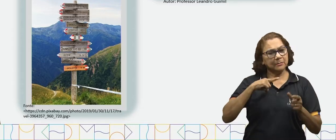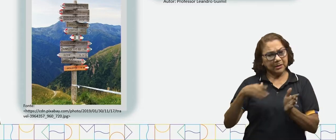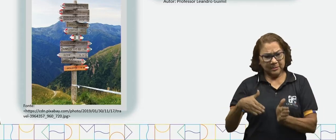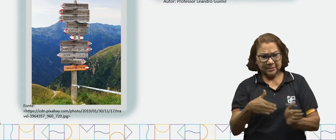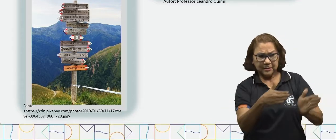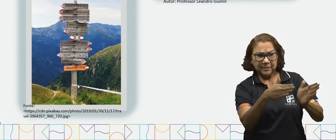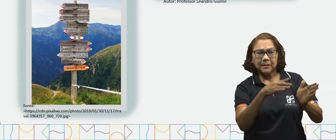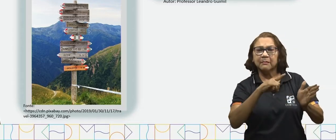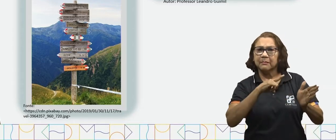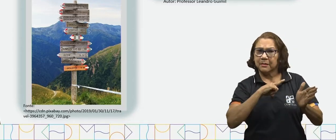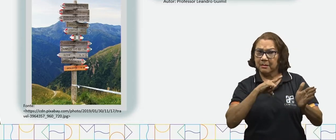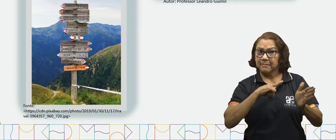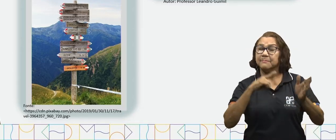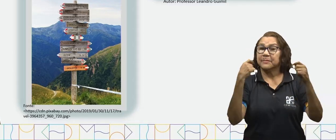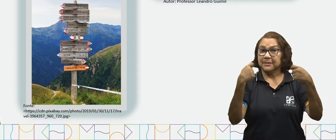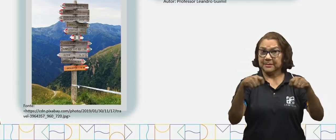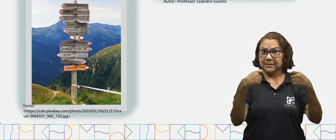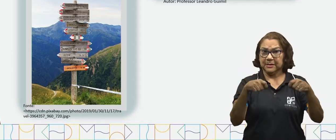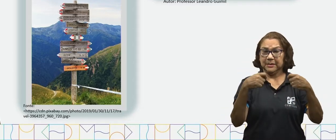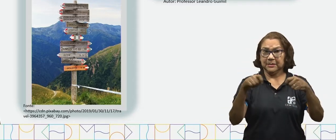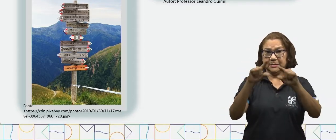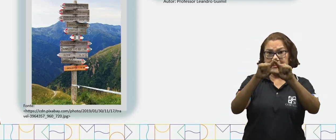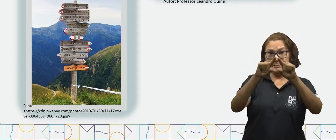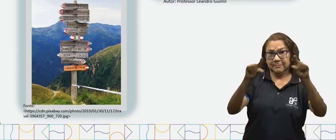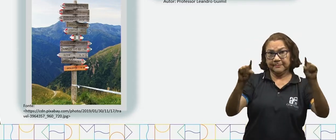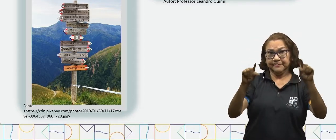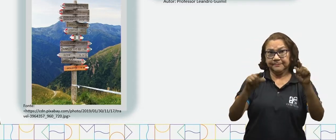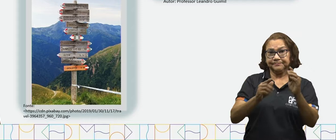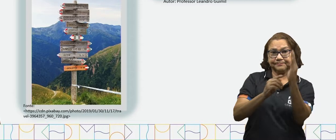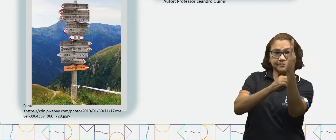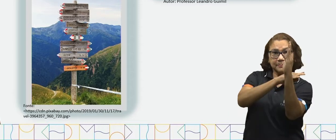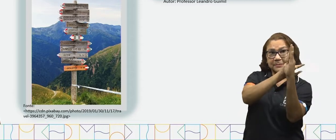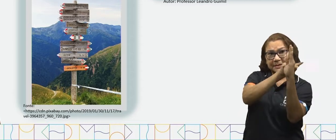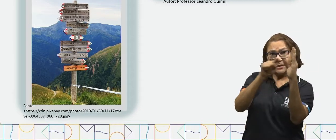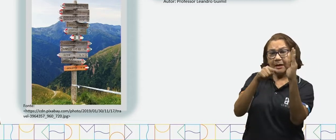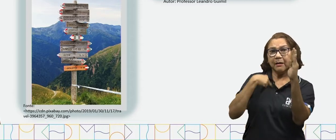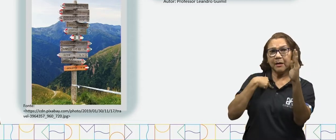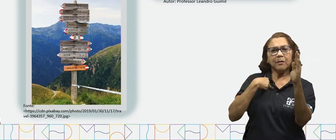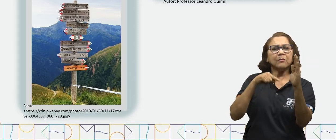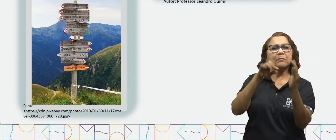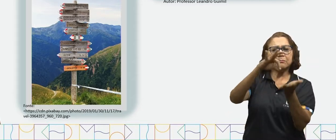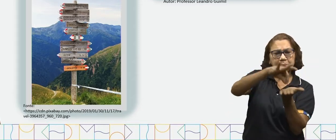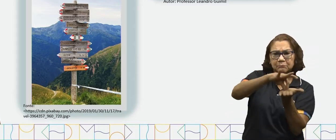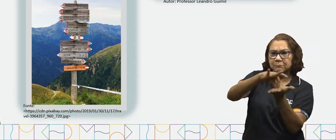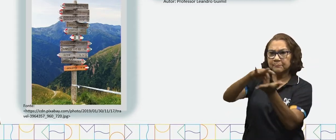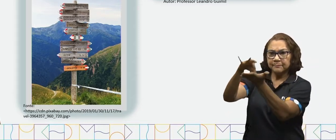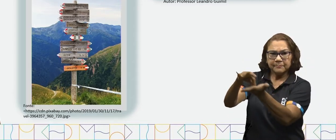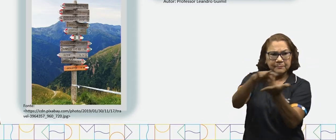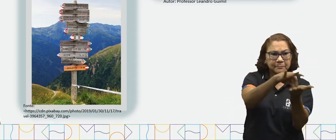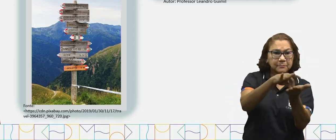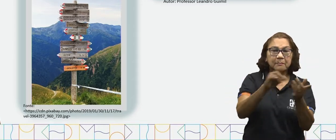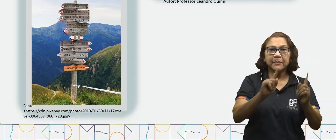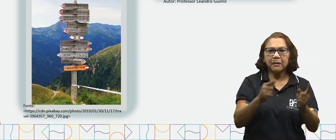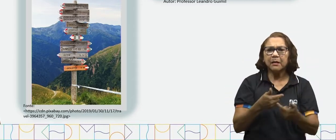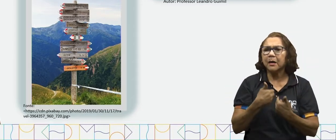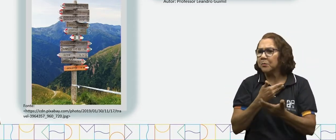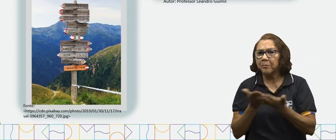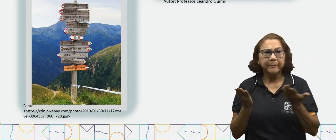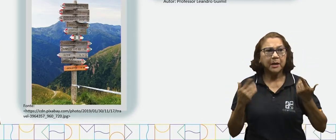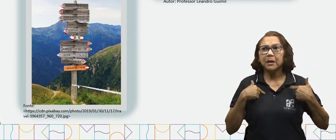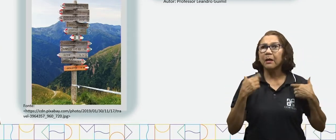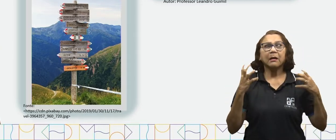existem, ou é para existir, algumas marcações para guiar as pessoas não se perderem nesse